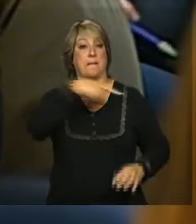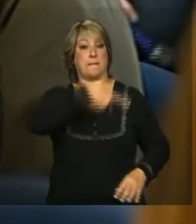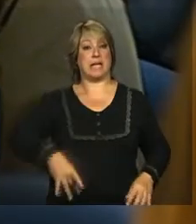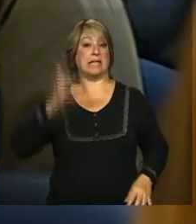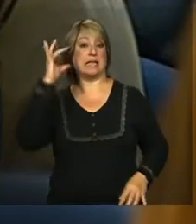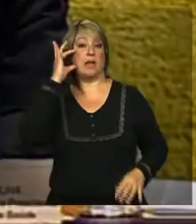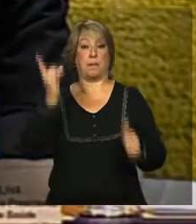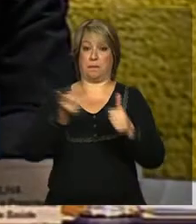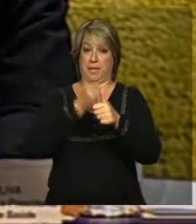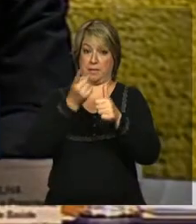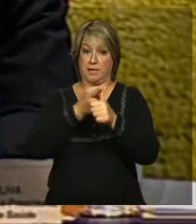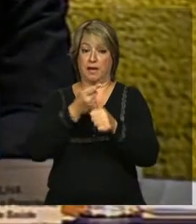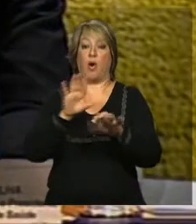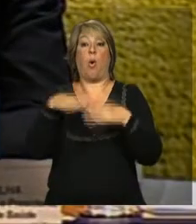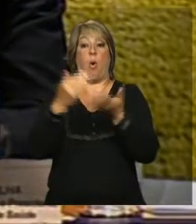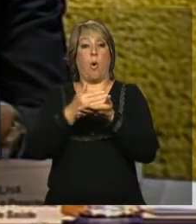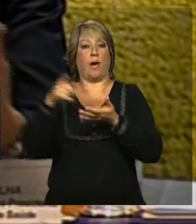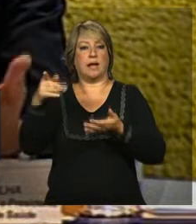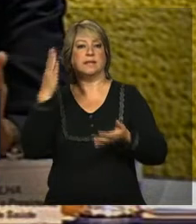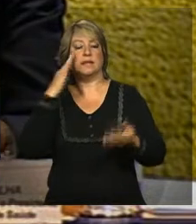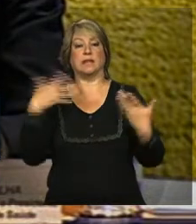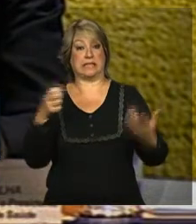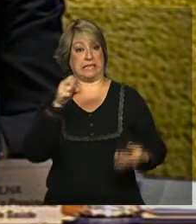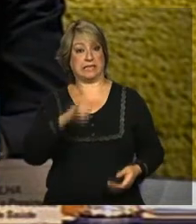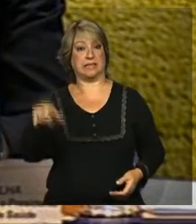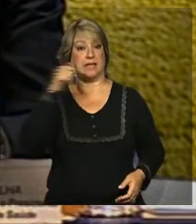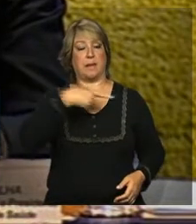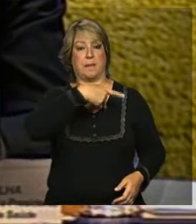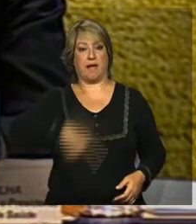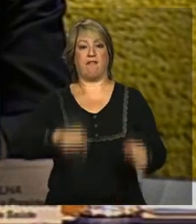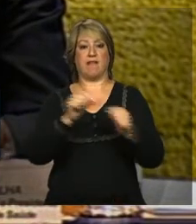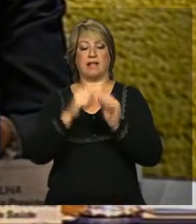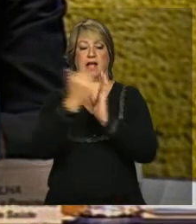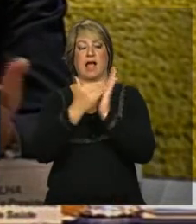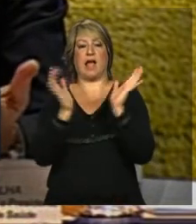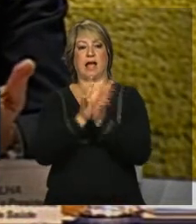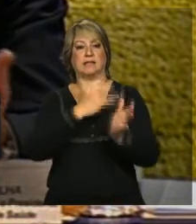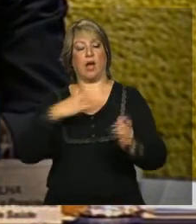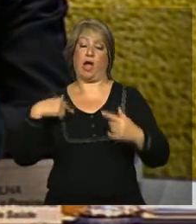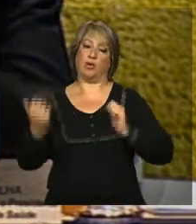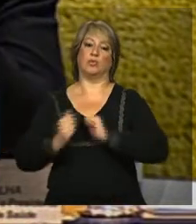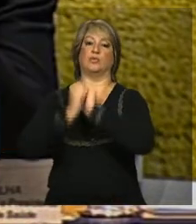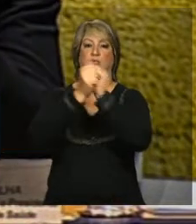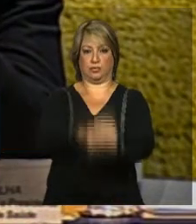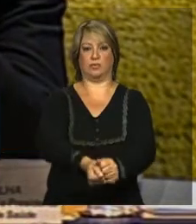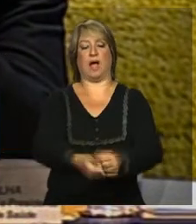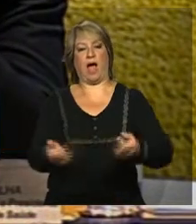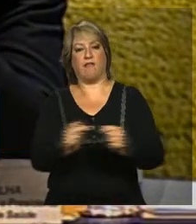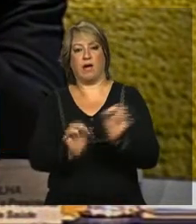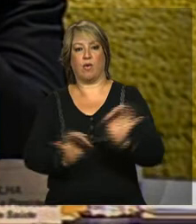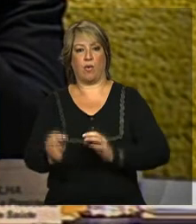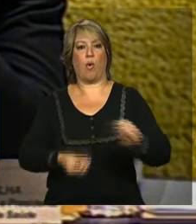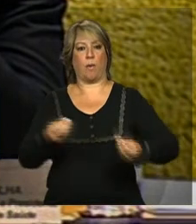gente apresentar Dilma se ela for fazer uma agenda na área da saúde devo acompanhar e o ajusto agenda a partir daí